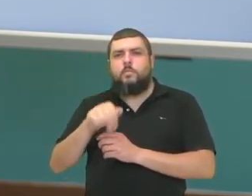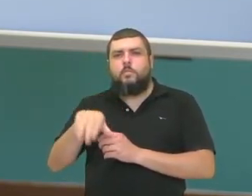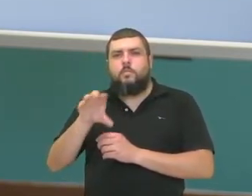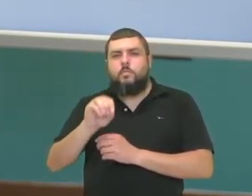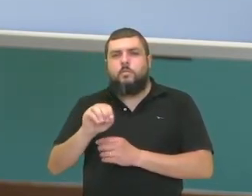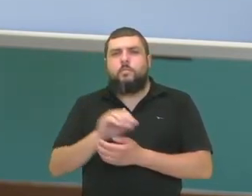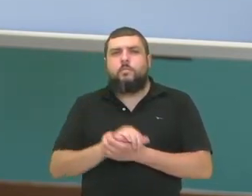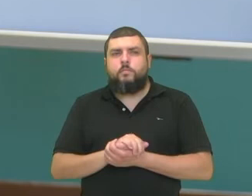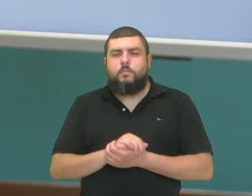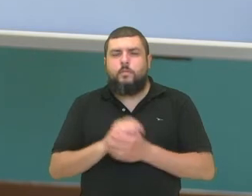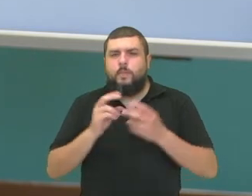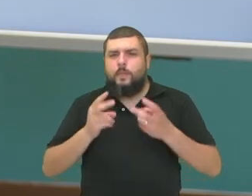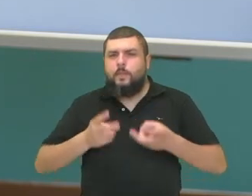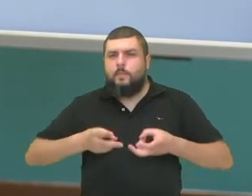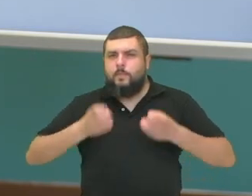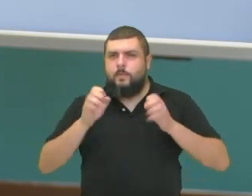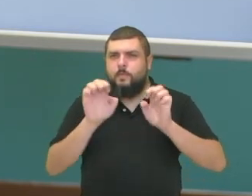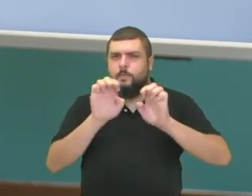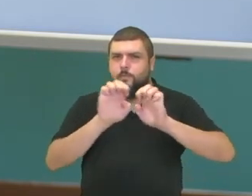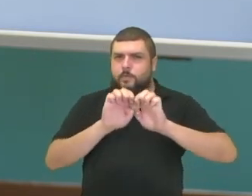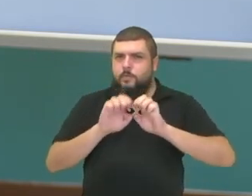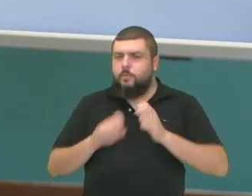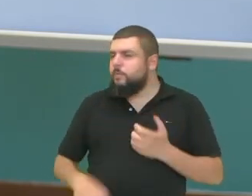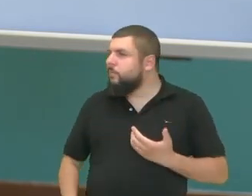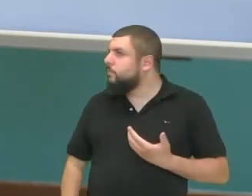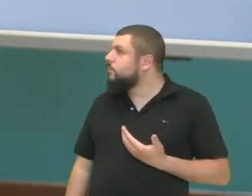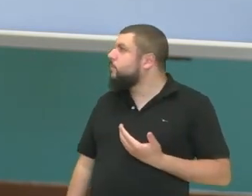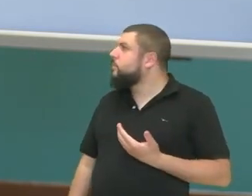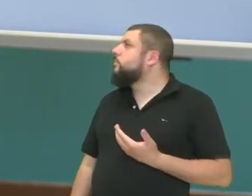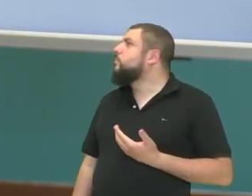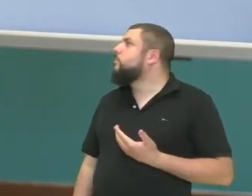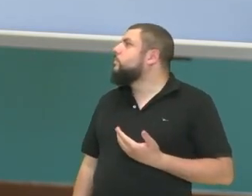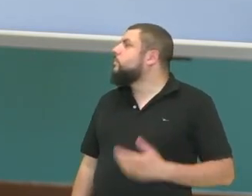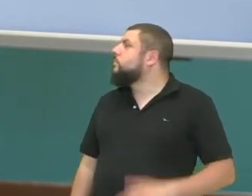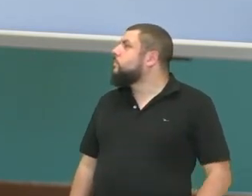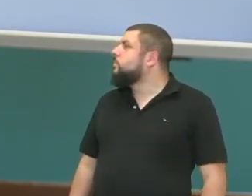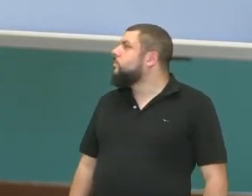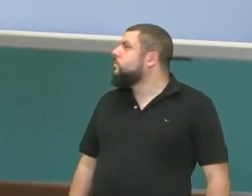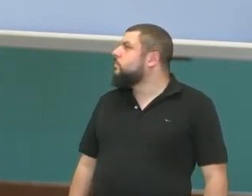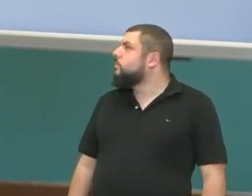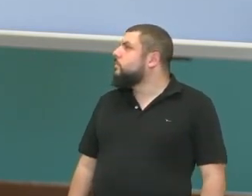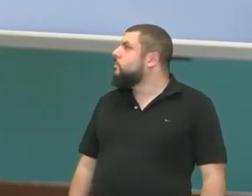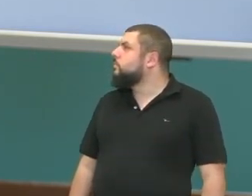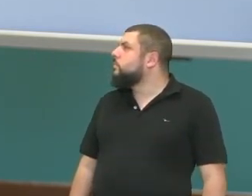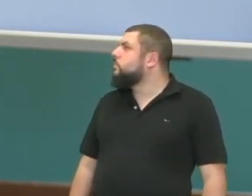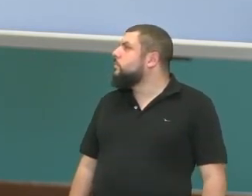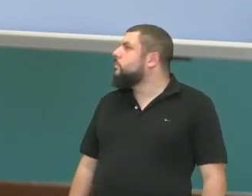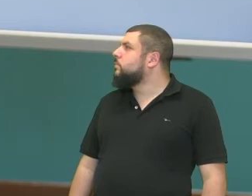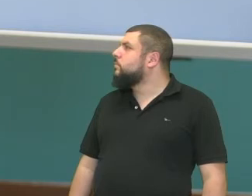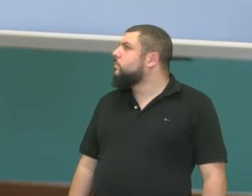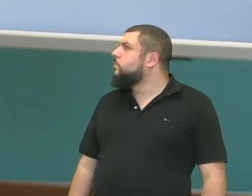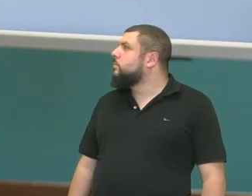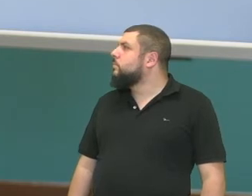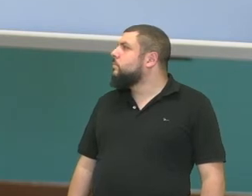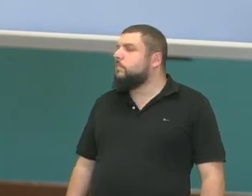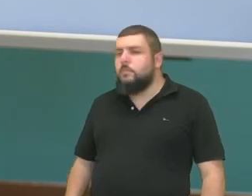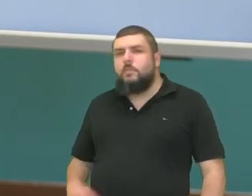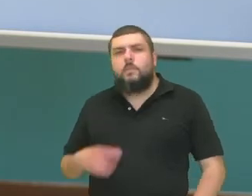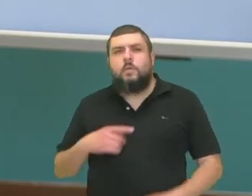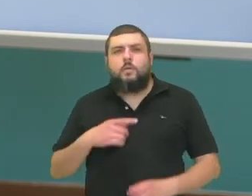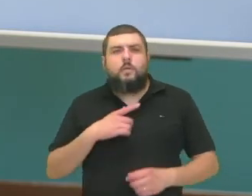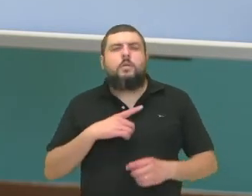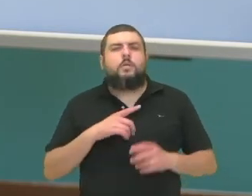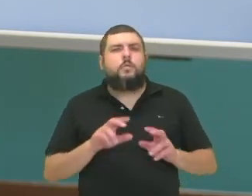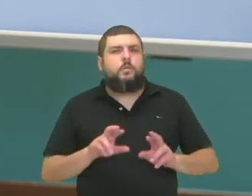duas estruturas químicas aqui. Tá? O que você observa? Eu destaquei muito bem. Aqui nós temos o